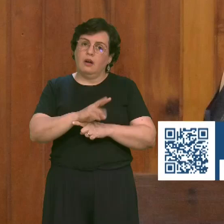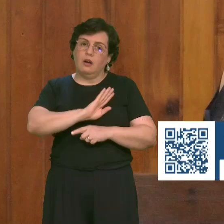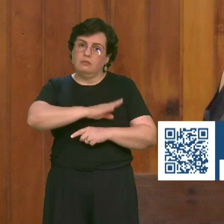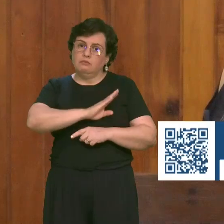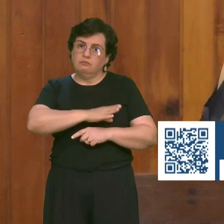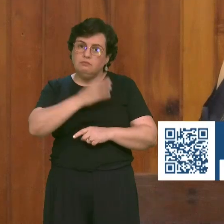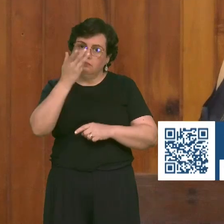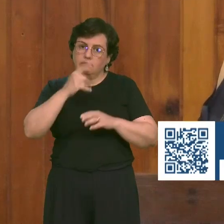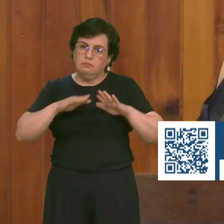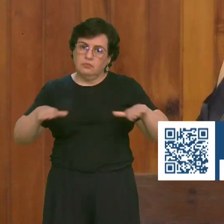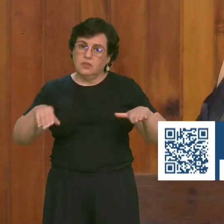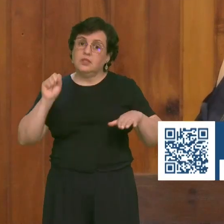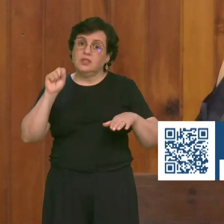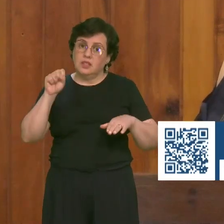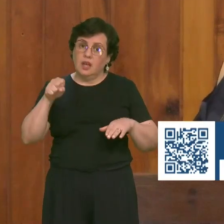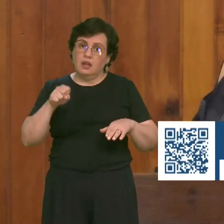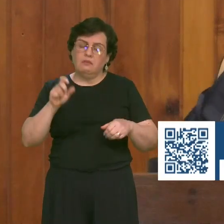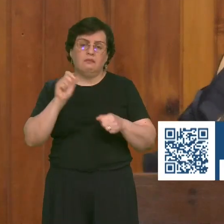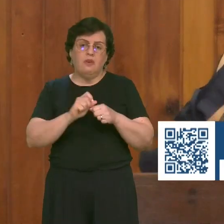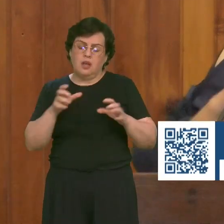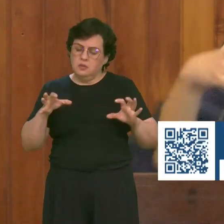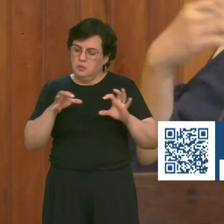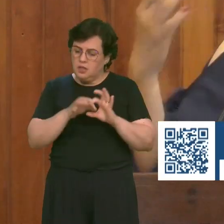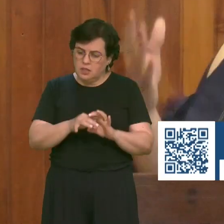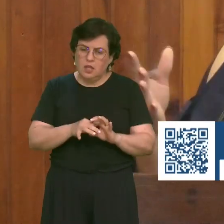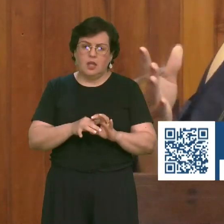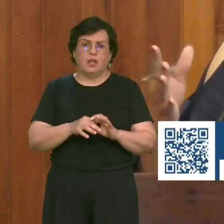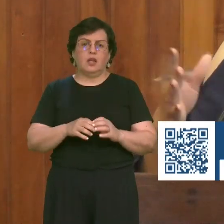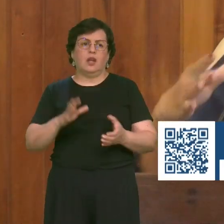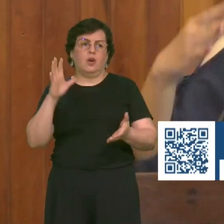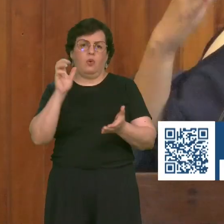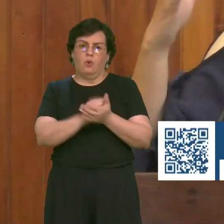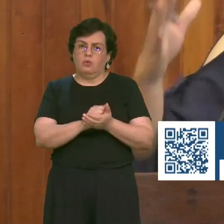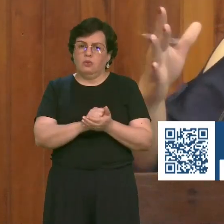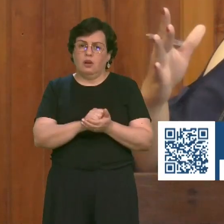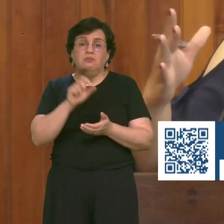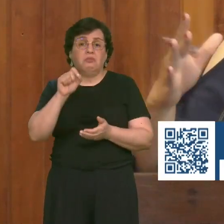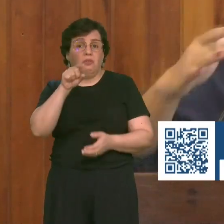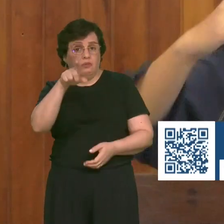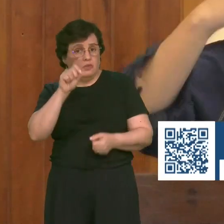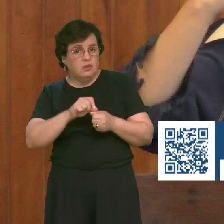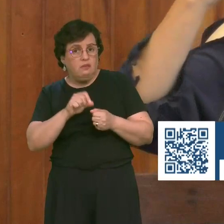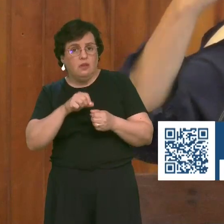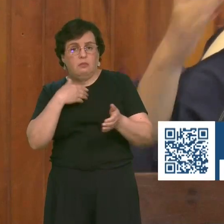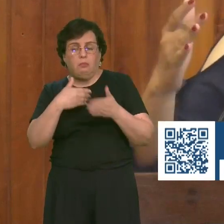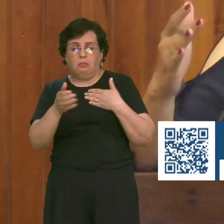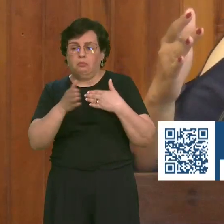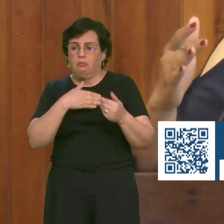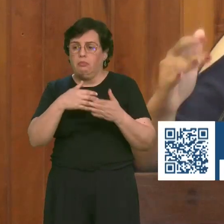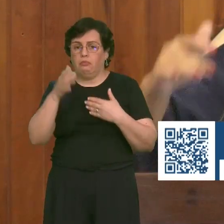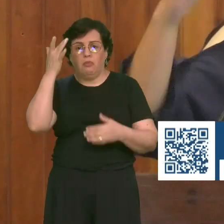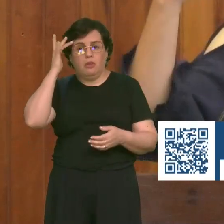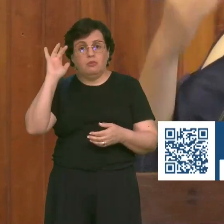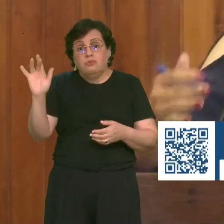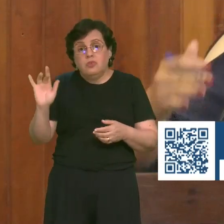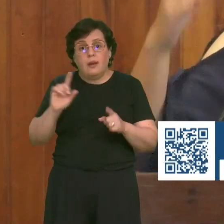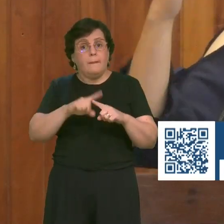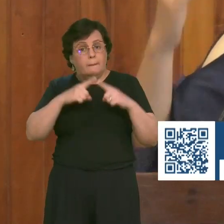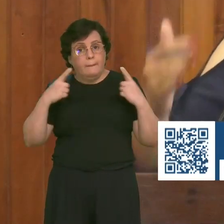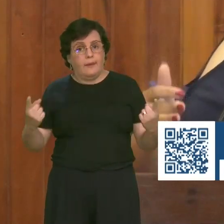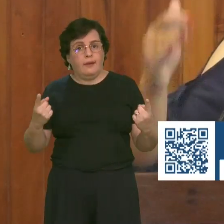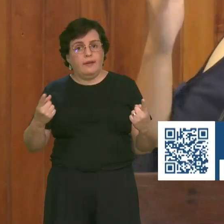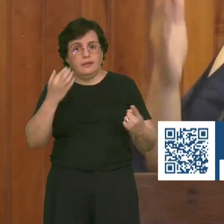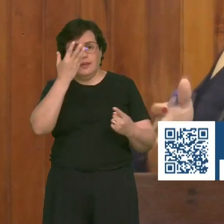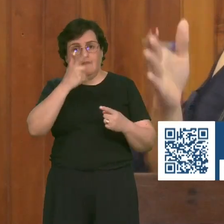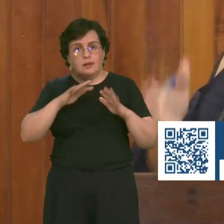sim faz parceria faz contrato o que que o senhor vai fazer não faça a menor ideia mas